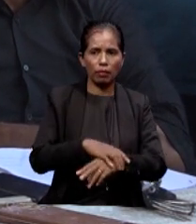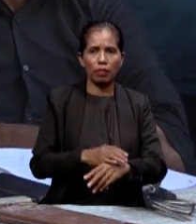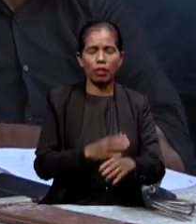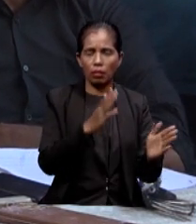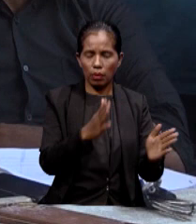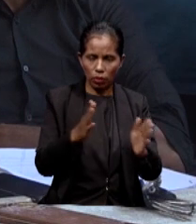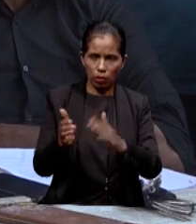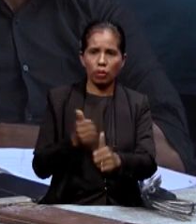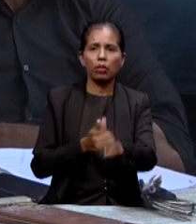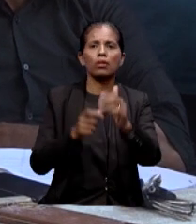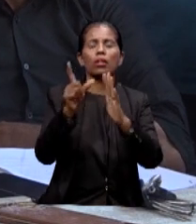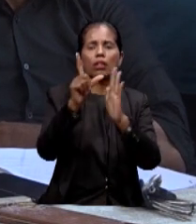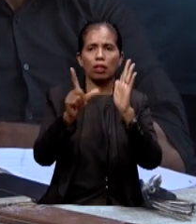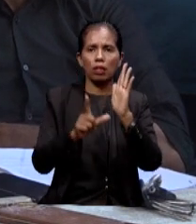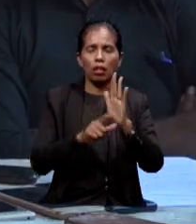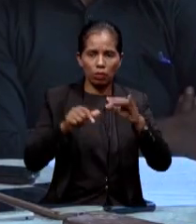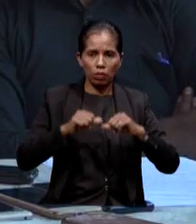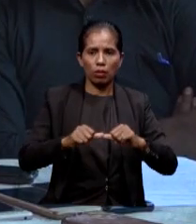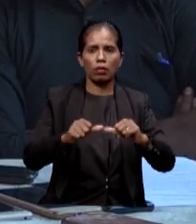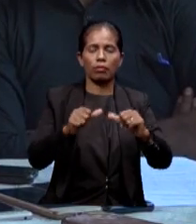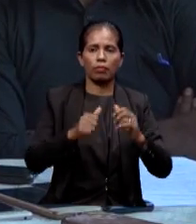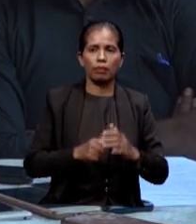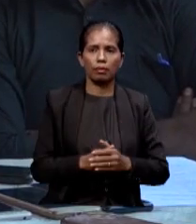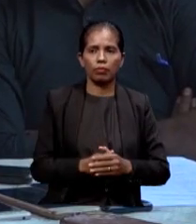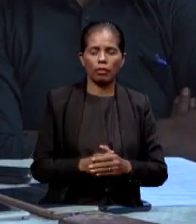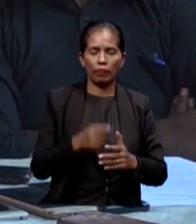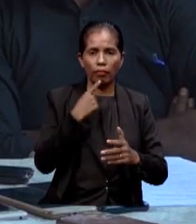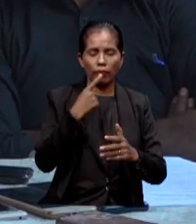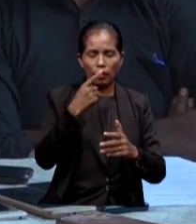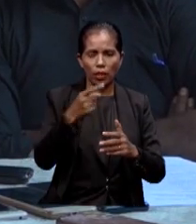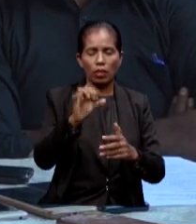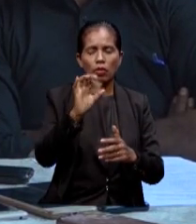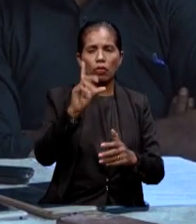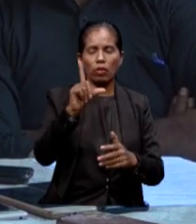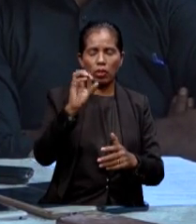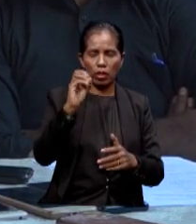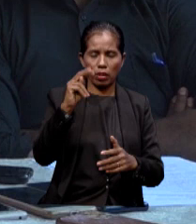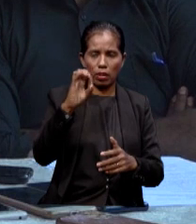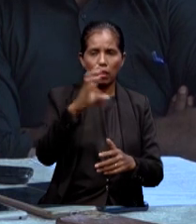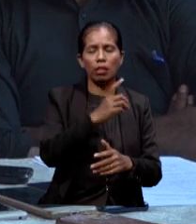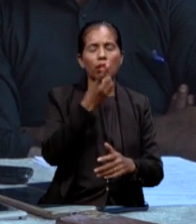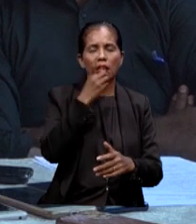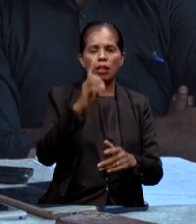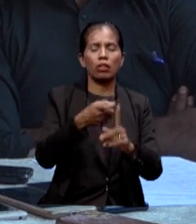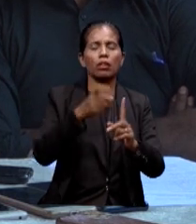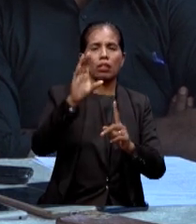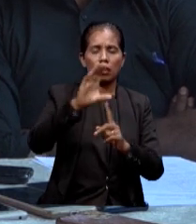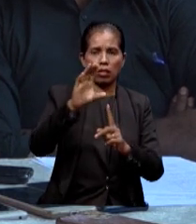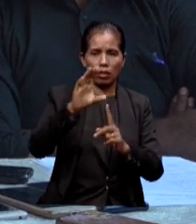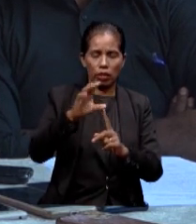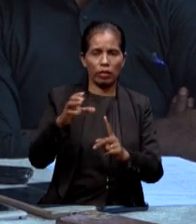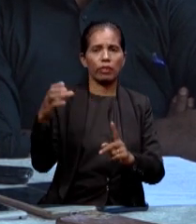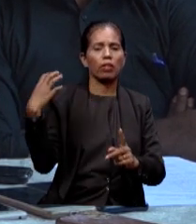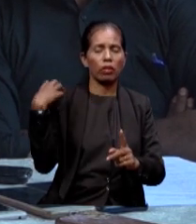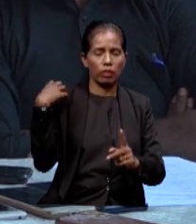proses ini tur lei atau bele kontu na masela Florentino Ximenes da Costa Sinarai Hatutan deklarasaun husi sefi kasa militar